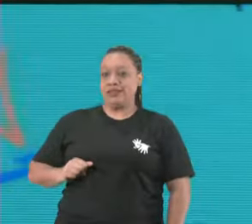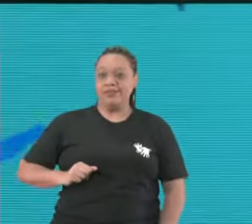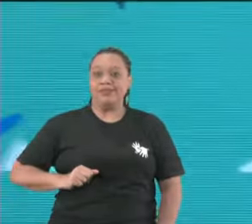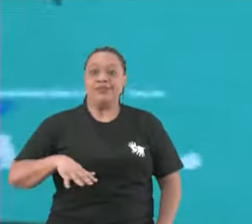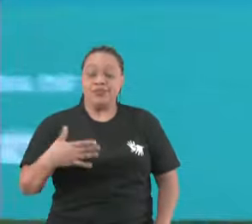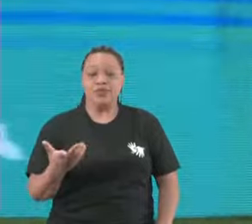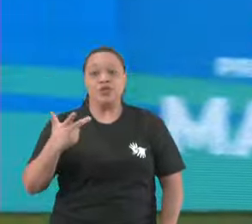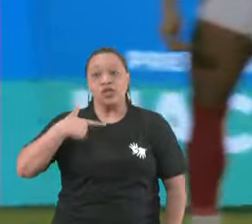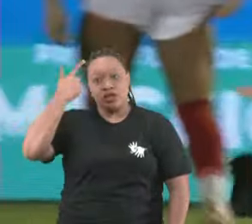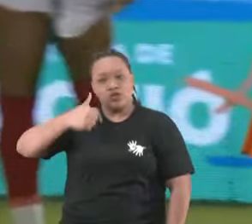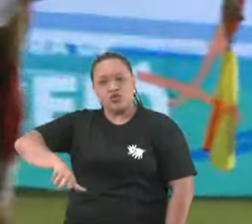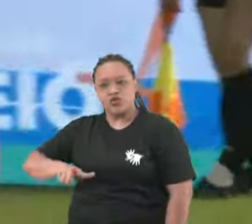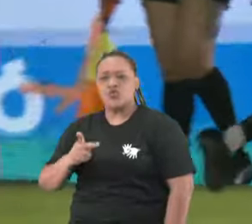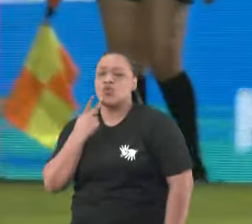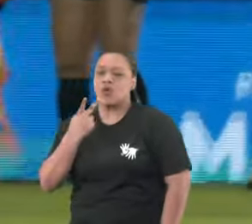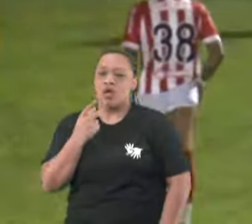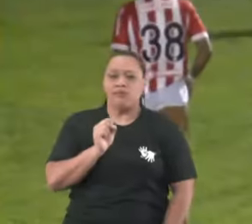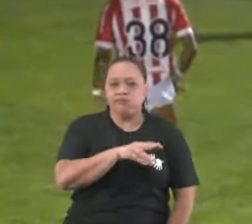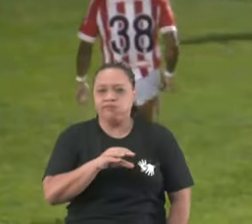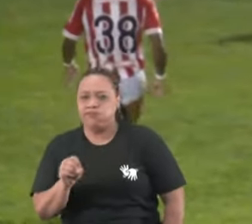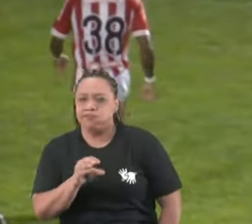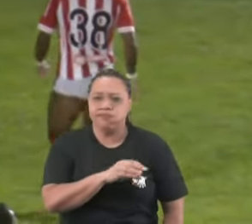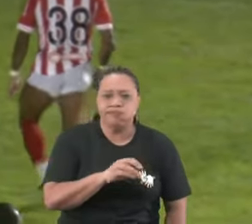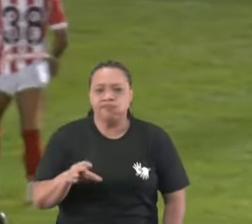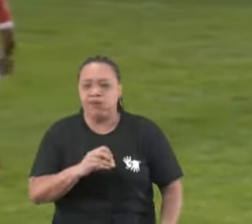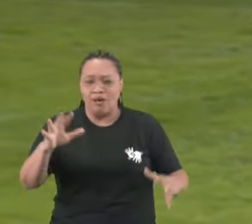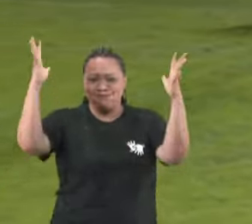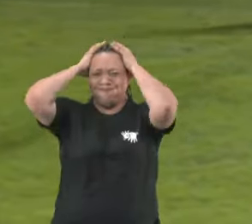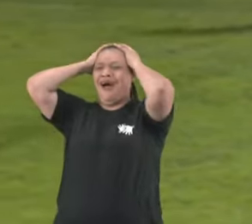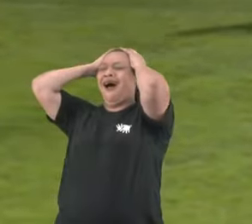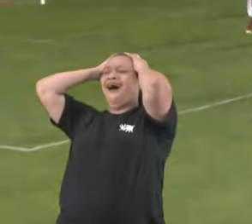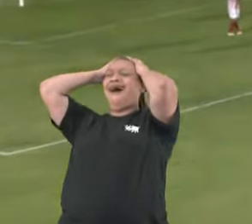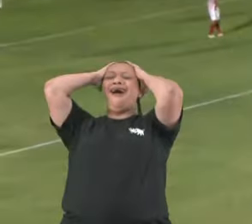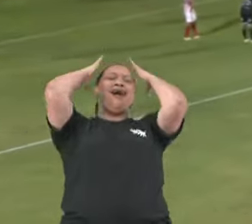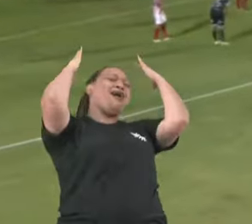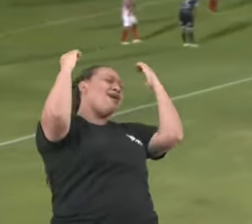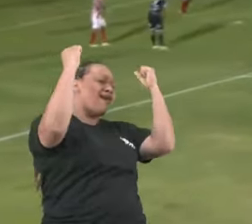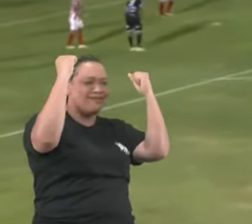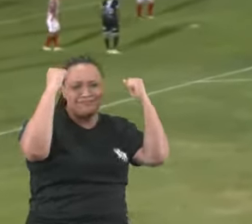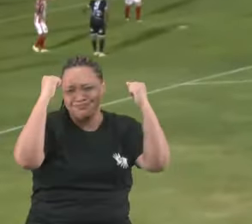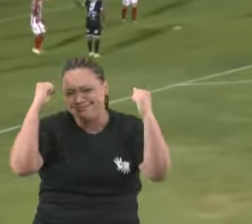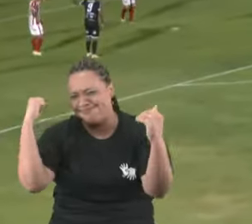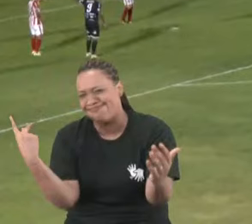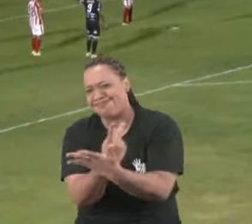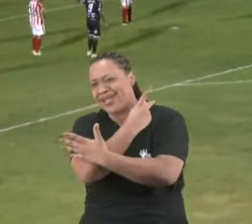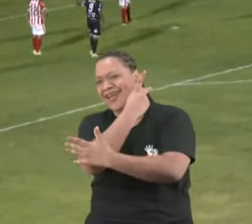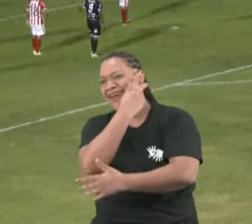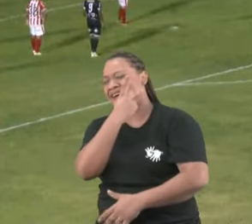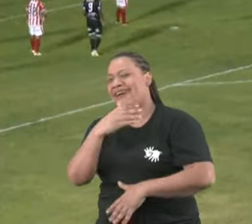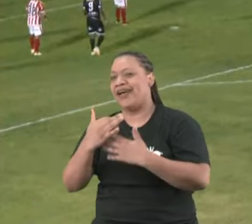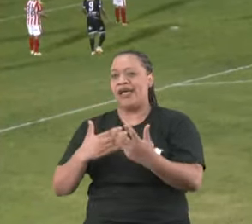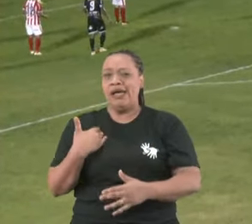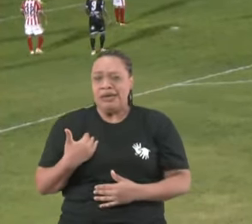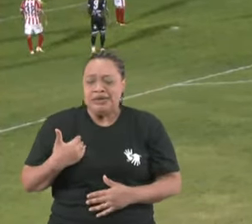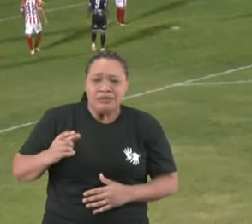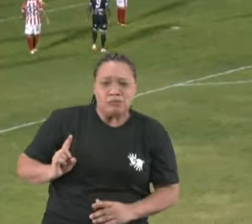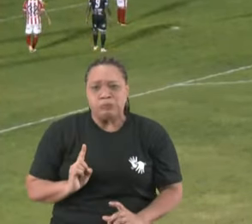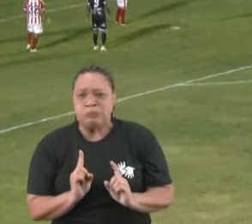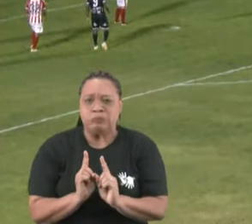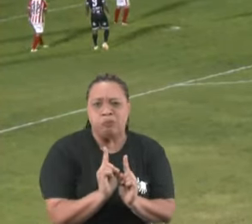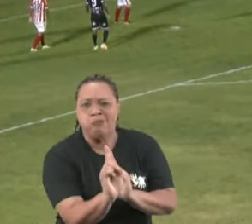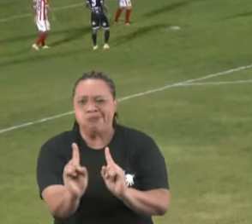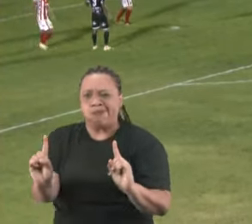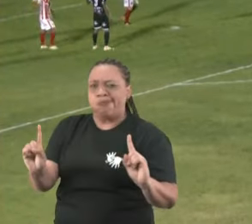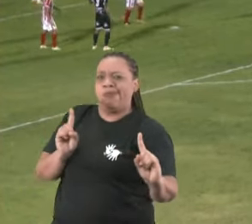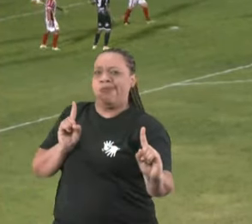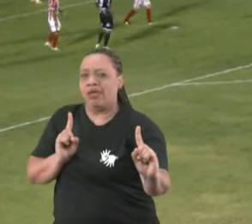Aleph, imediatamente que fez o passe, ele colocou a mão na cabeça. Meu Deus, errei. Era mais na frente, né? Foi muito aberto.